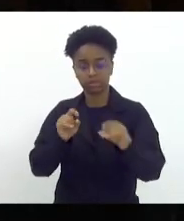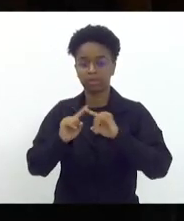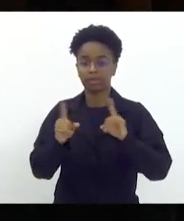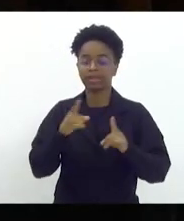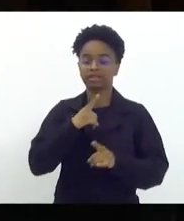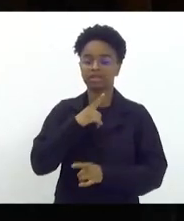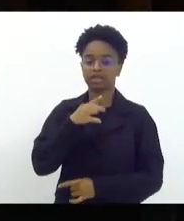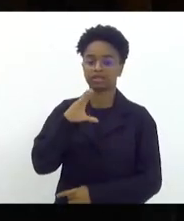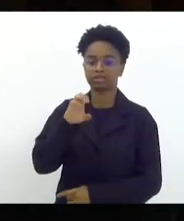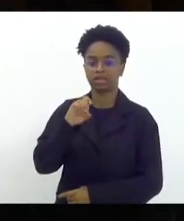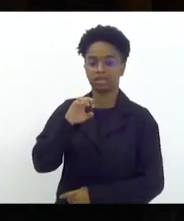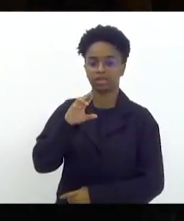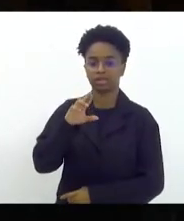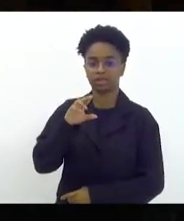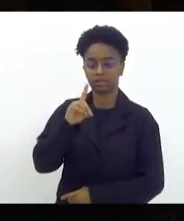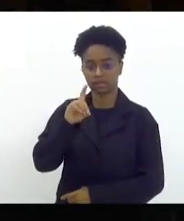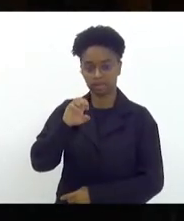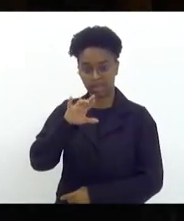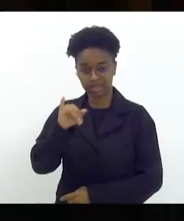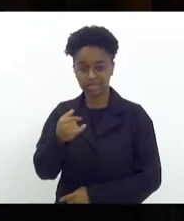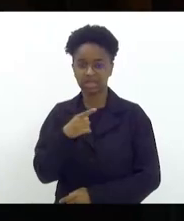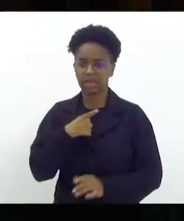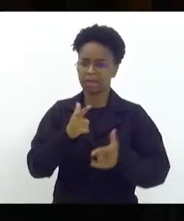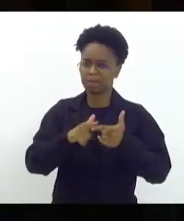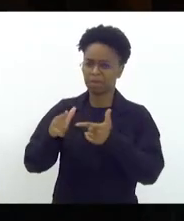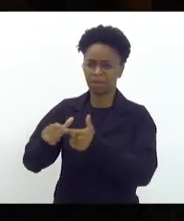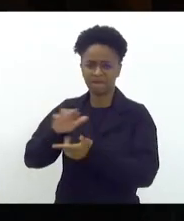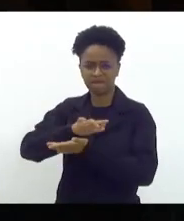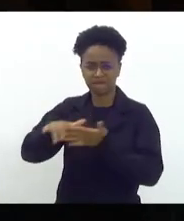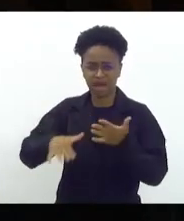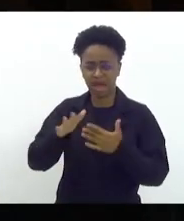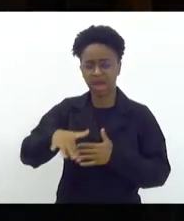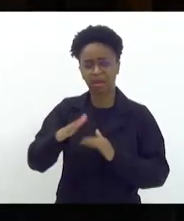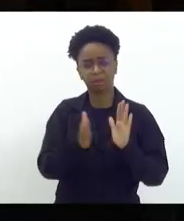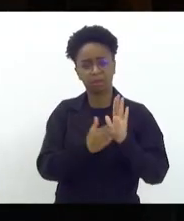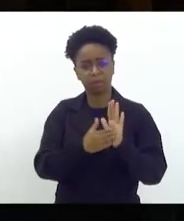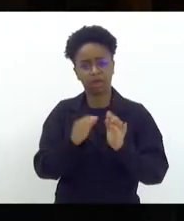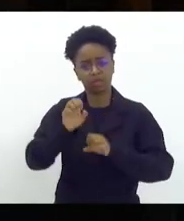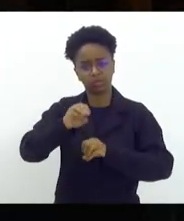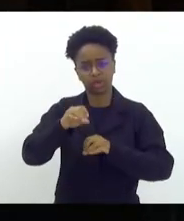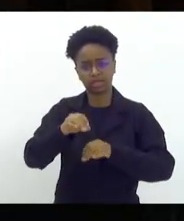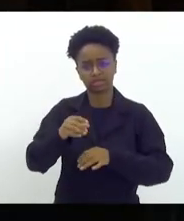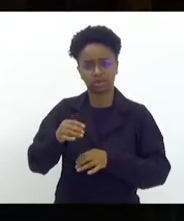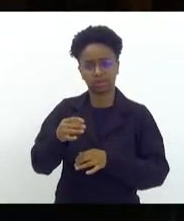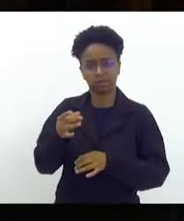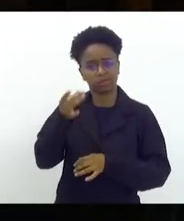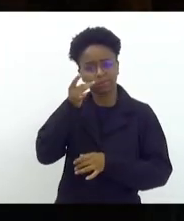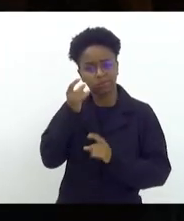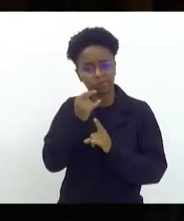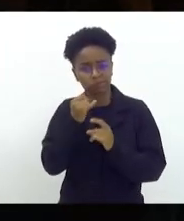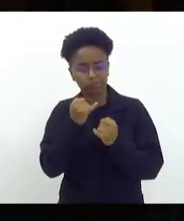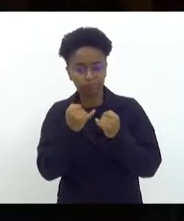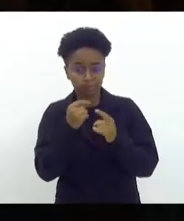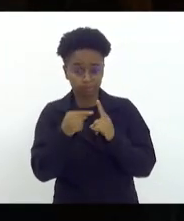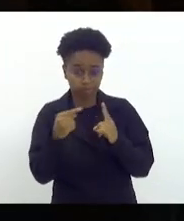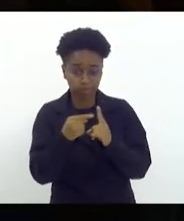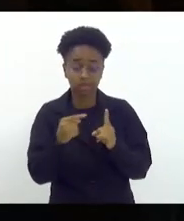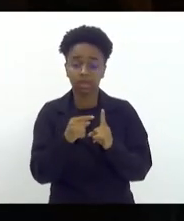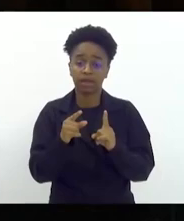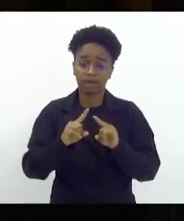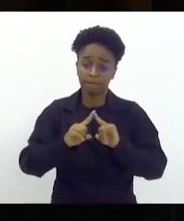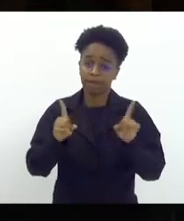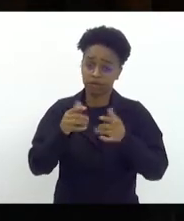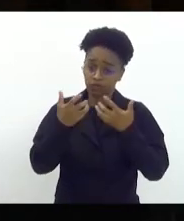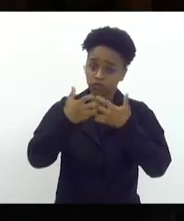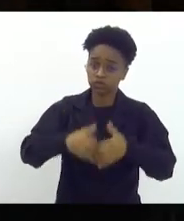consórcio Cederj que com todos os problemas que uma proposta de educação sempre presencial enfrenta para se estabelecer tem funcionado e